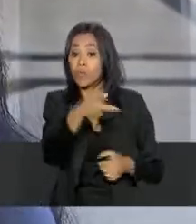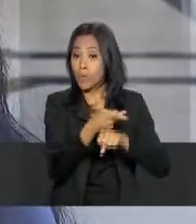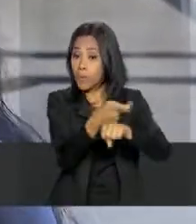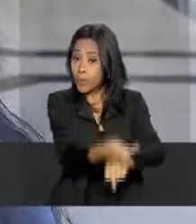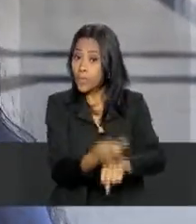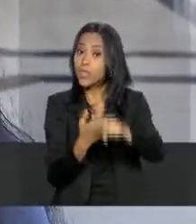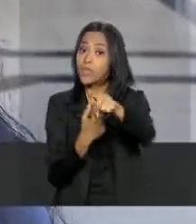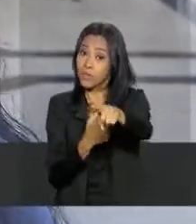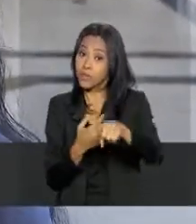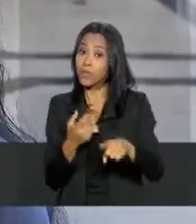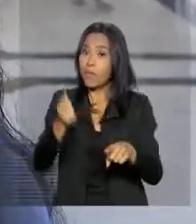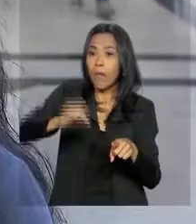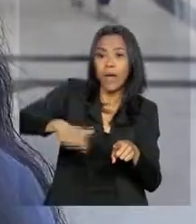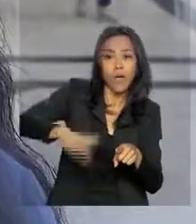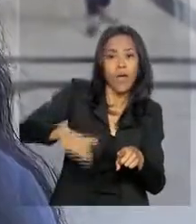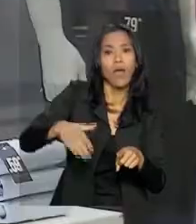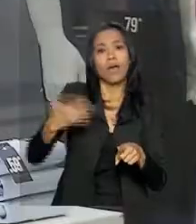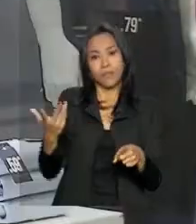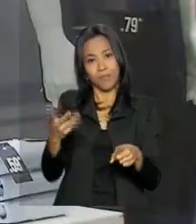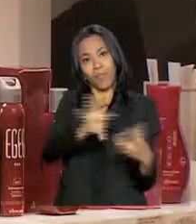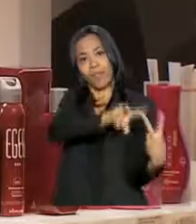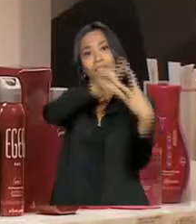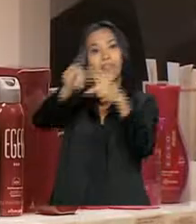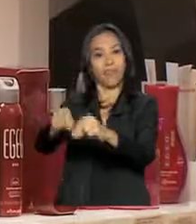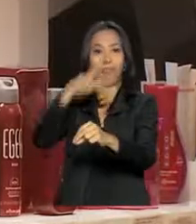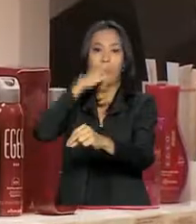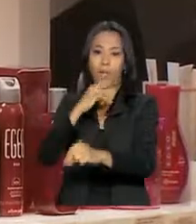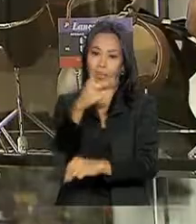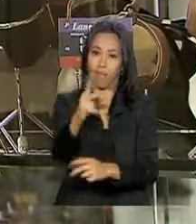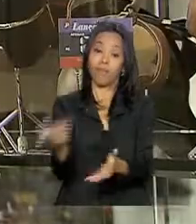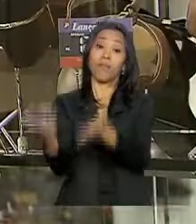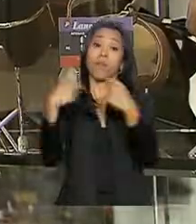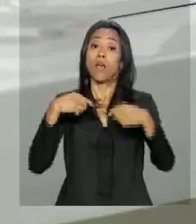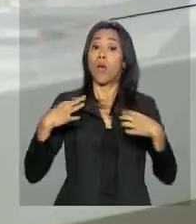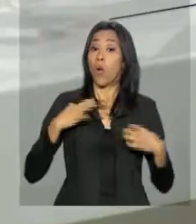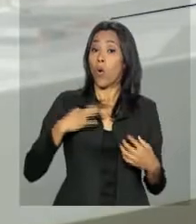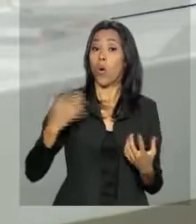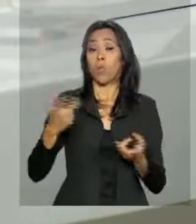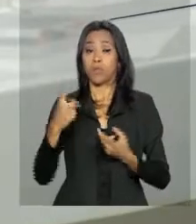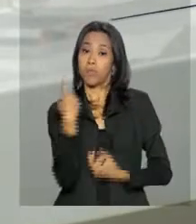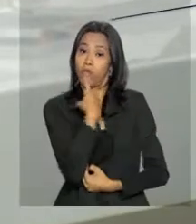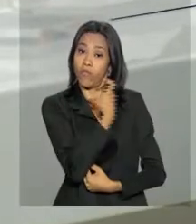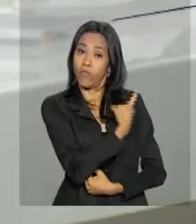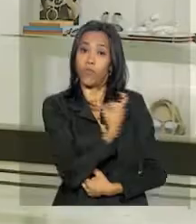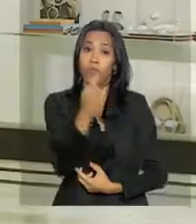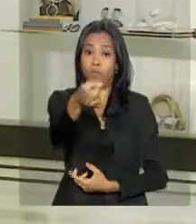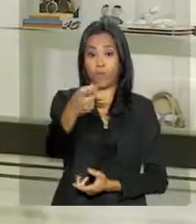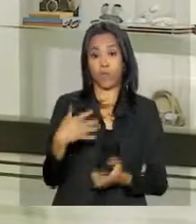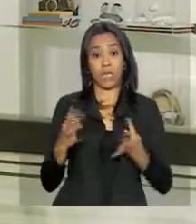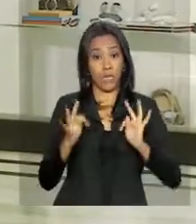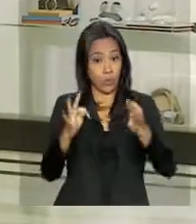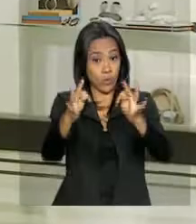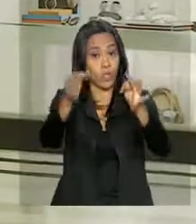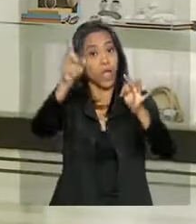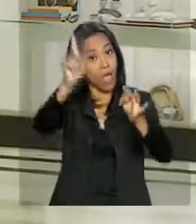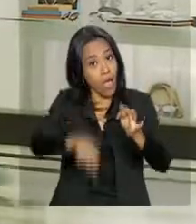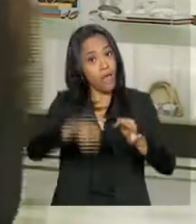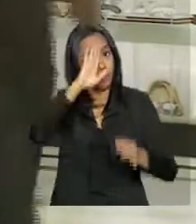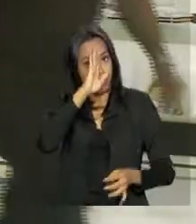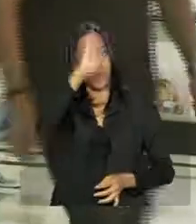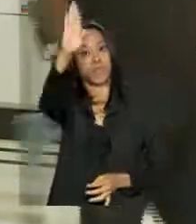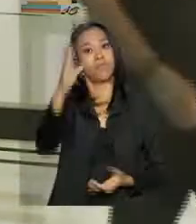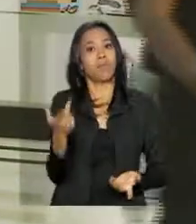só num passou em branco mesmo roupas perfumes calçados e produtos eletrônicos estão entre os itens